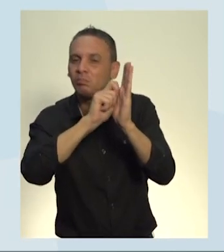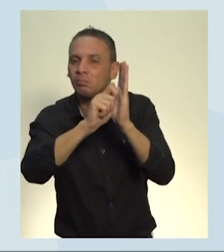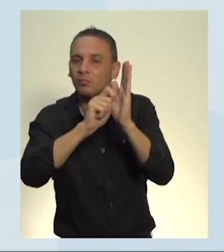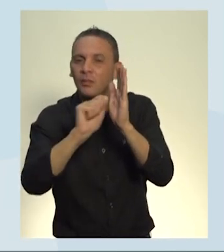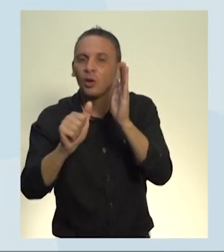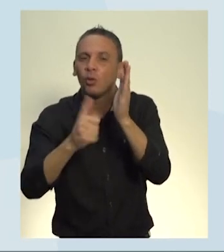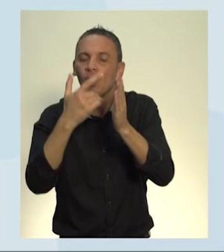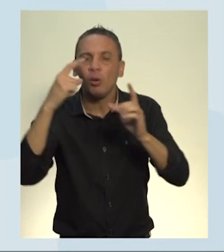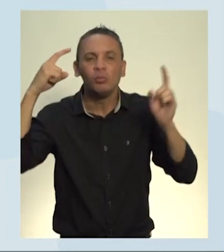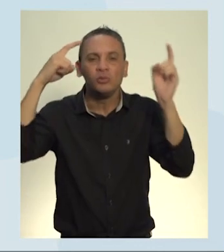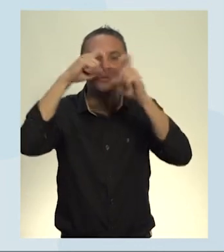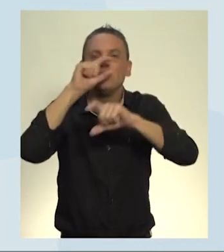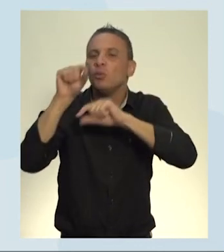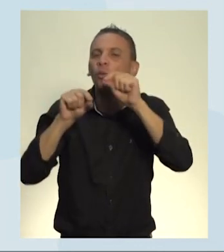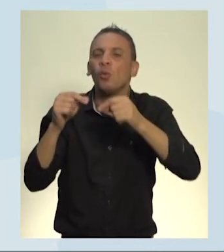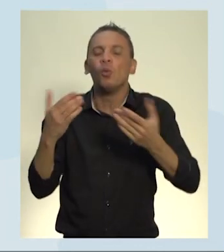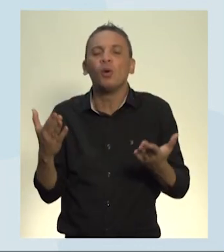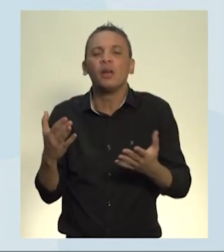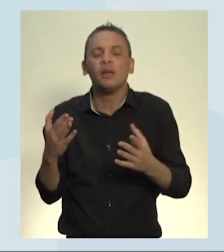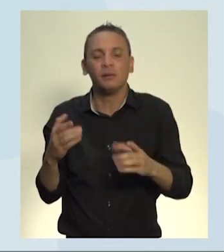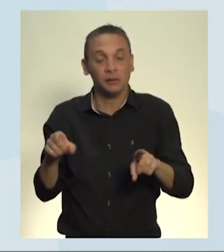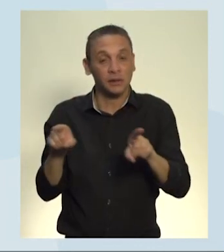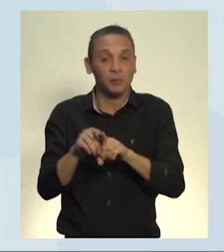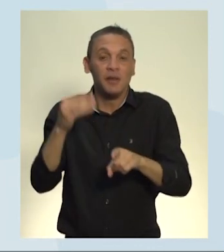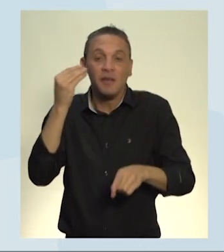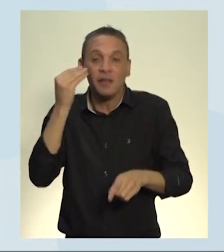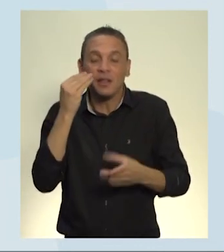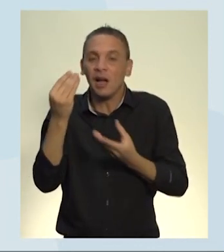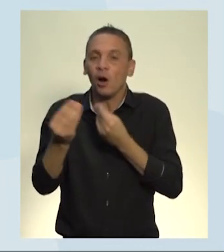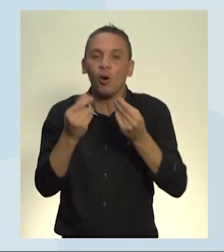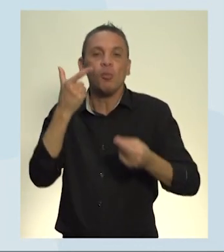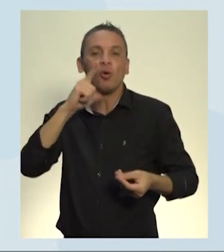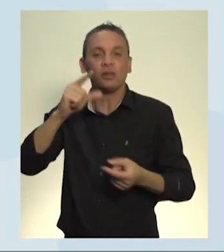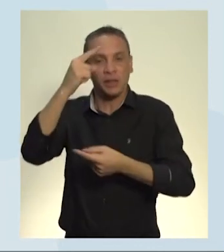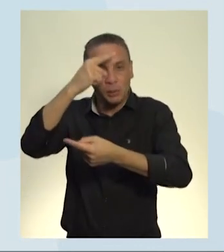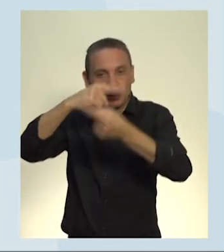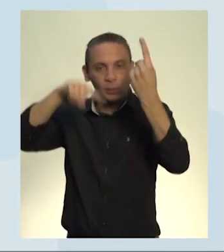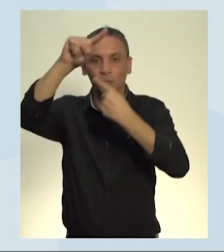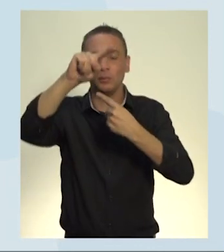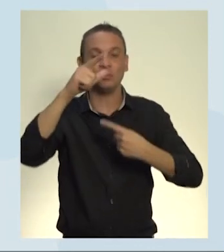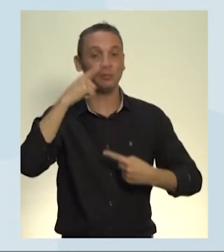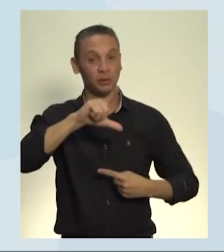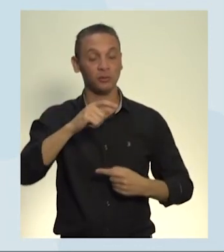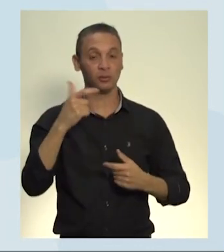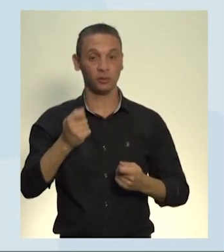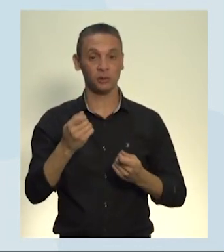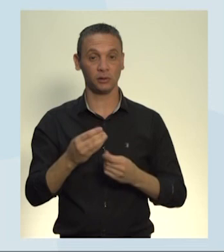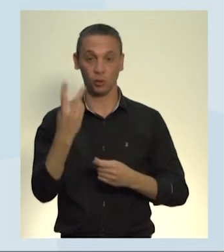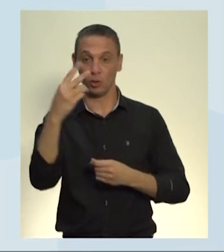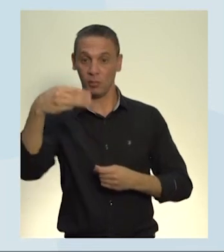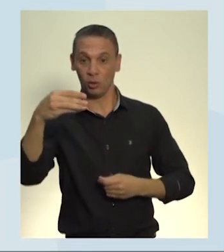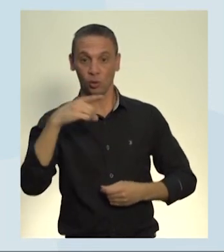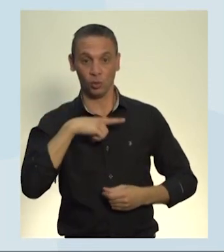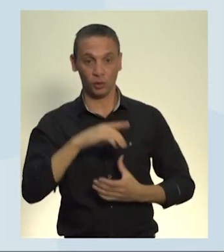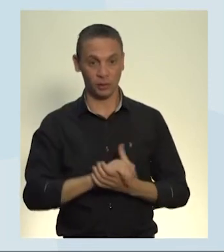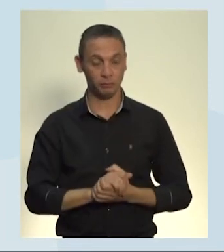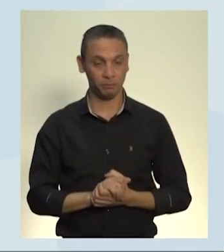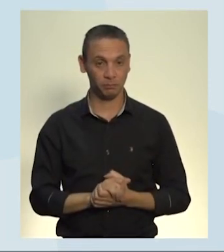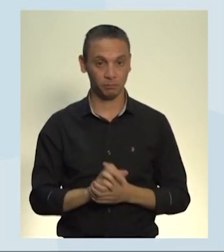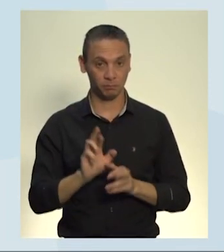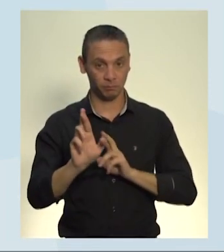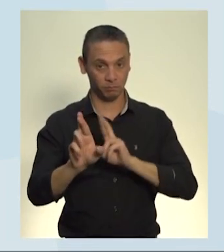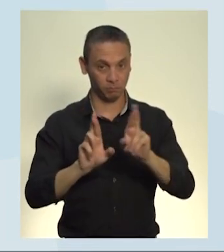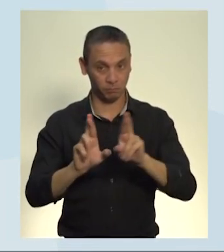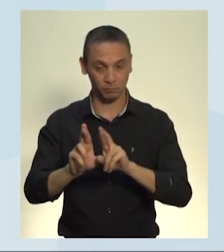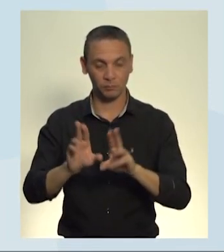quais dificuldades vocês encontram e tentar escrever como superá-las, tá? Em 2 minutinhos, então é